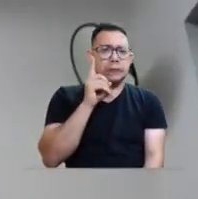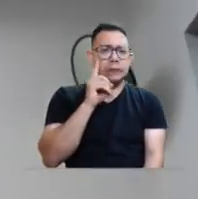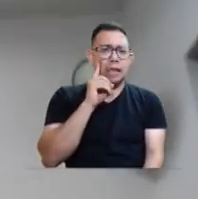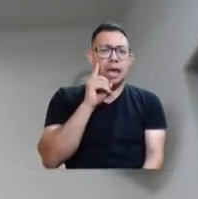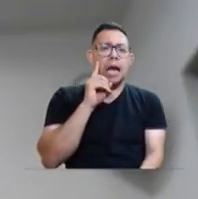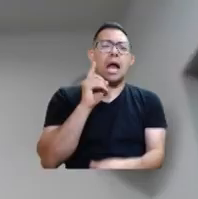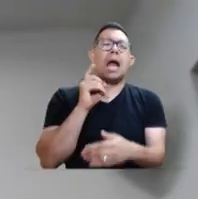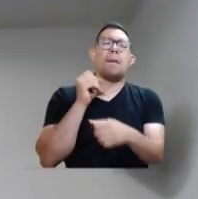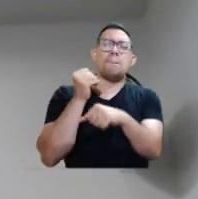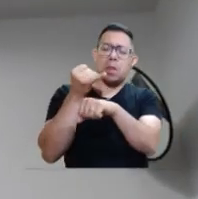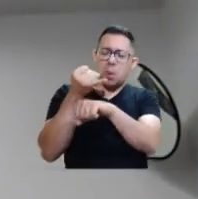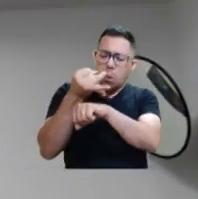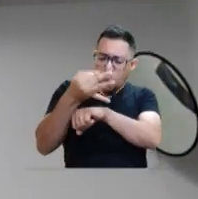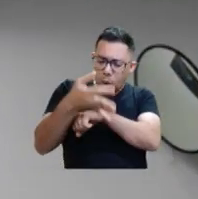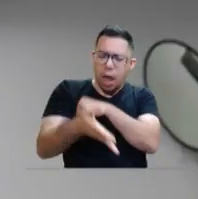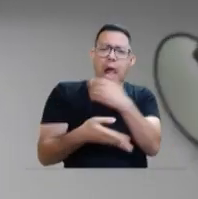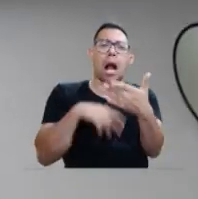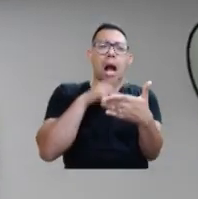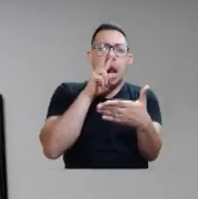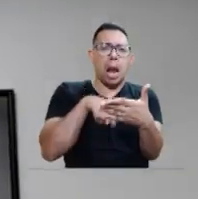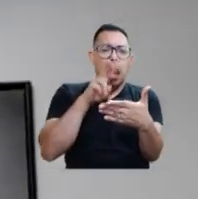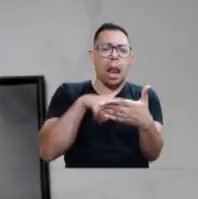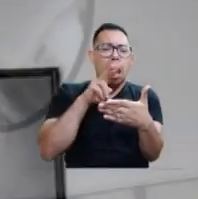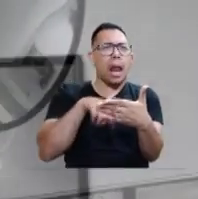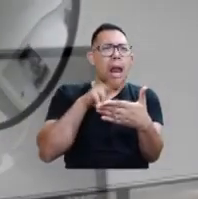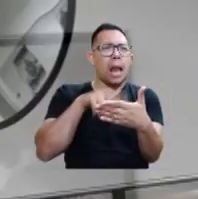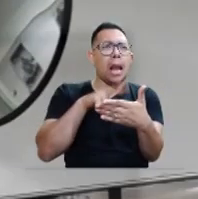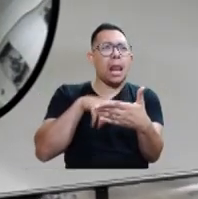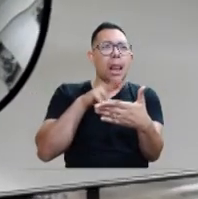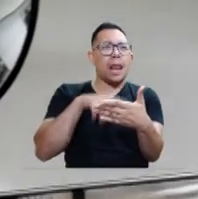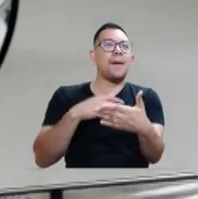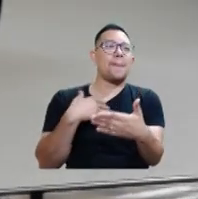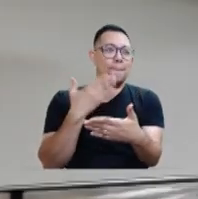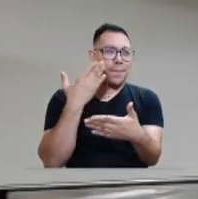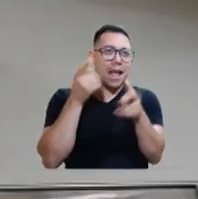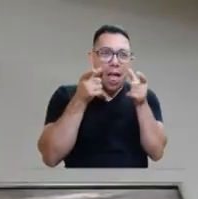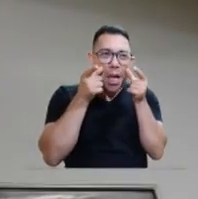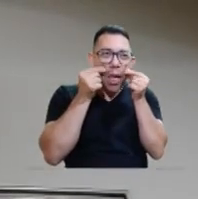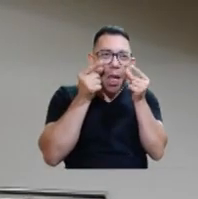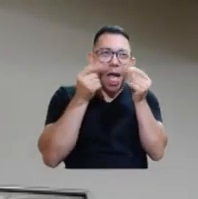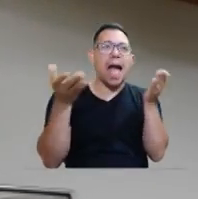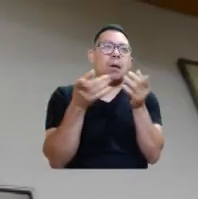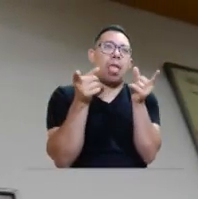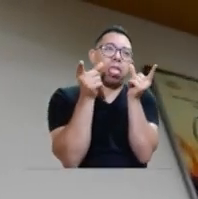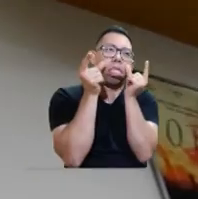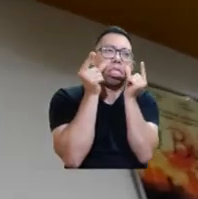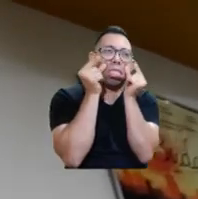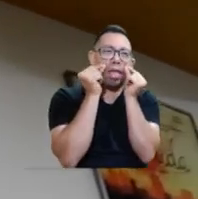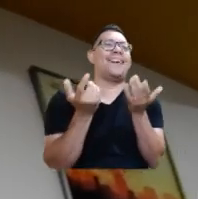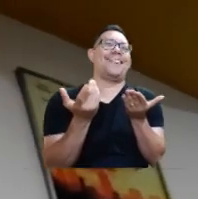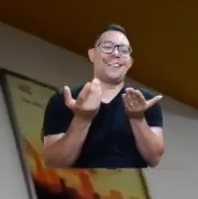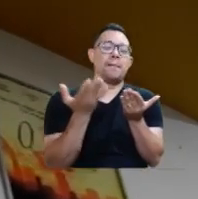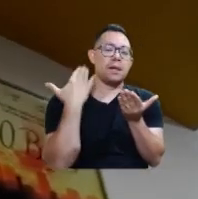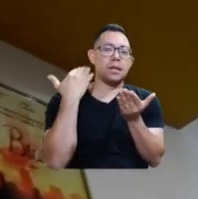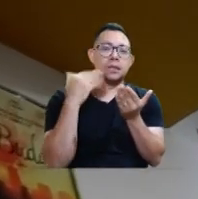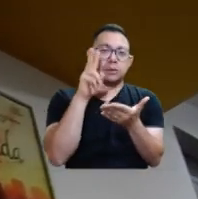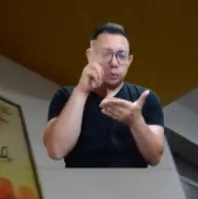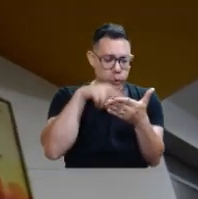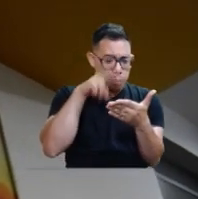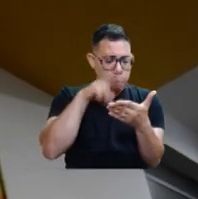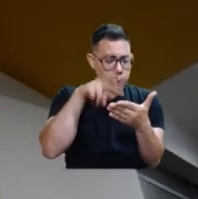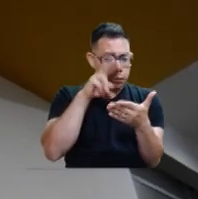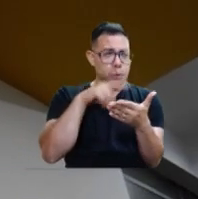eu ficava estudando todo dia cinema, diretores, até 2, 3 da manhã eu ficava lendo. Naquela época tinha a vista ótima,